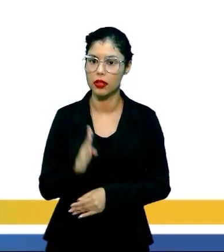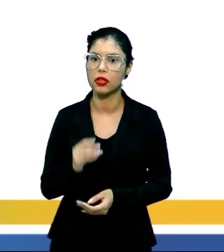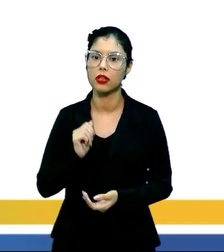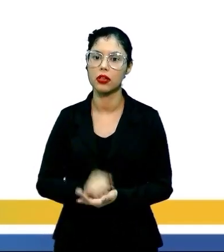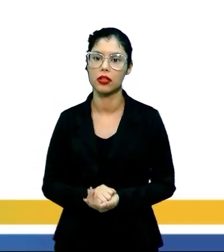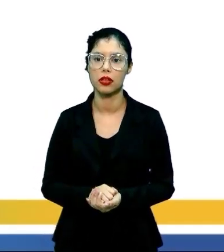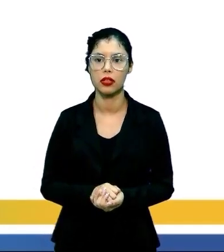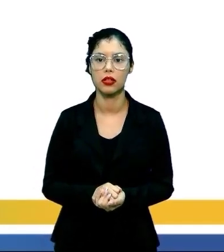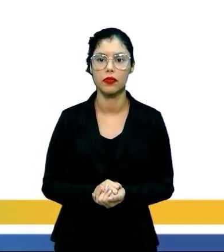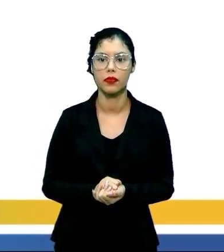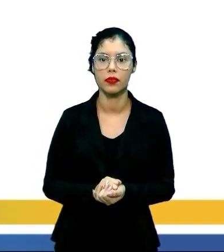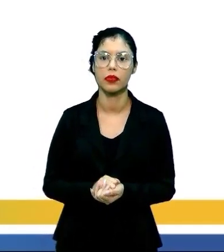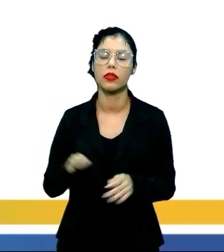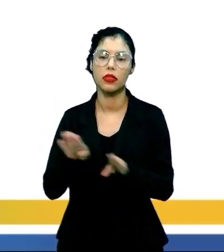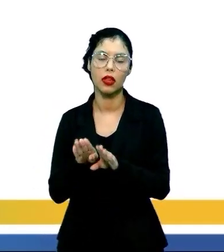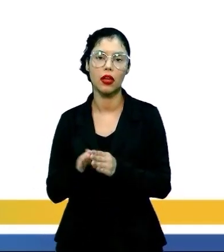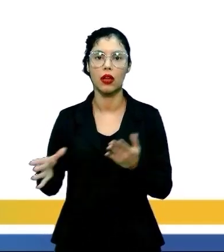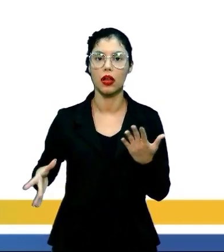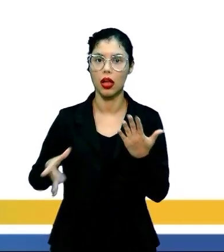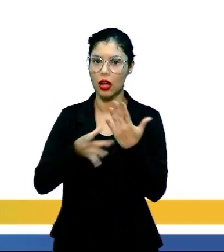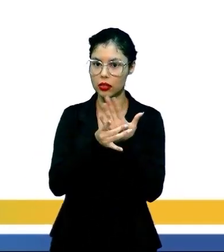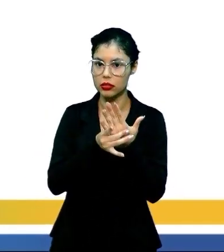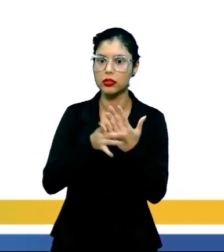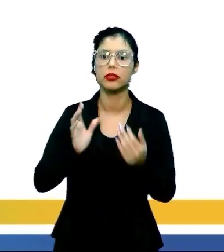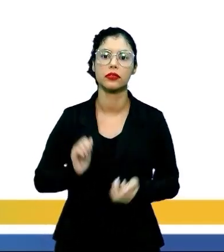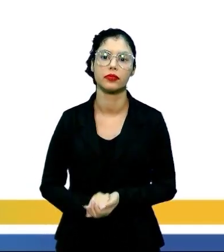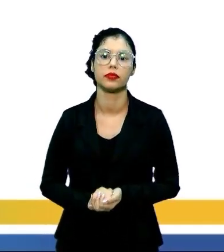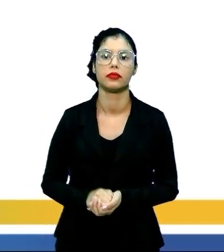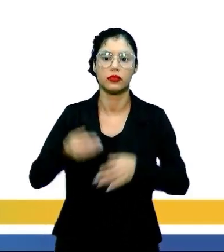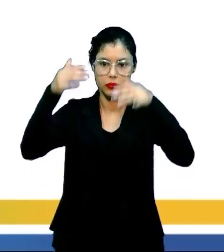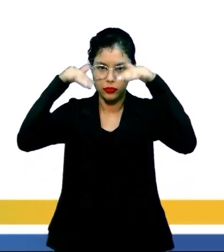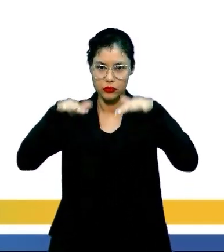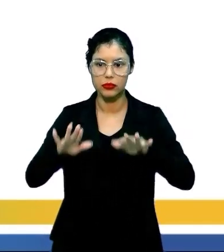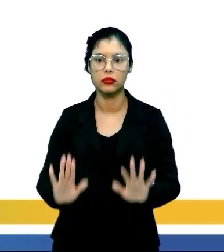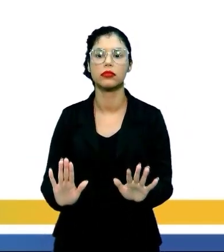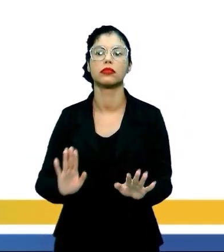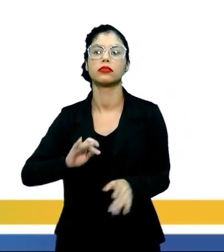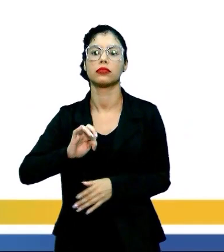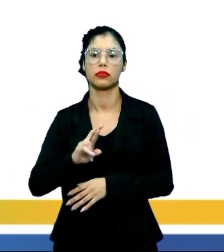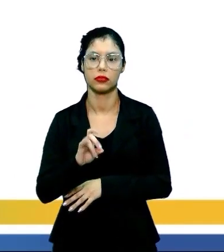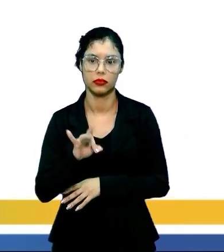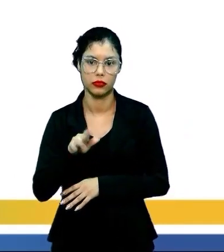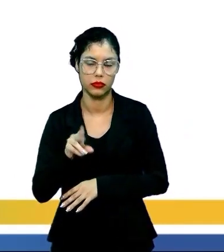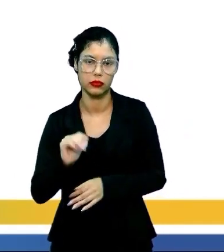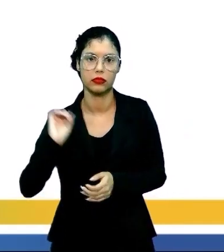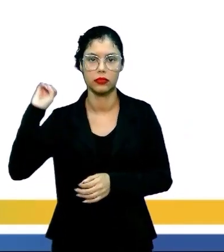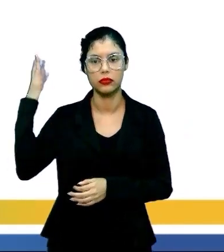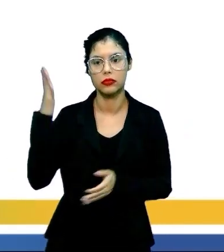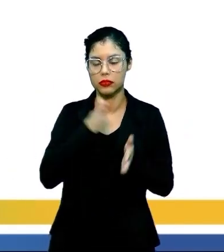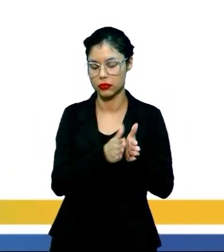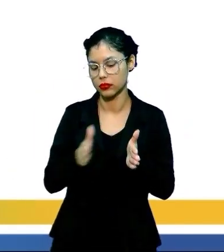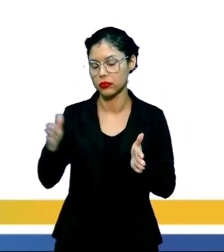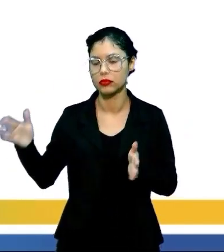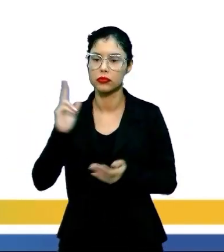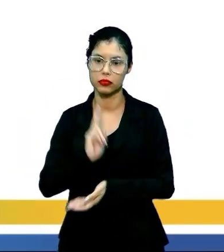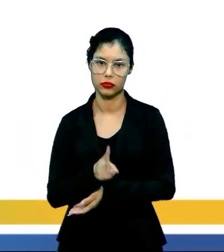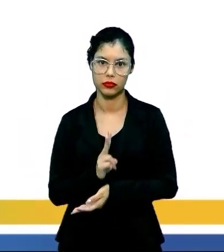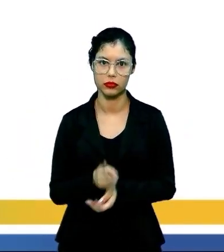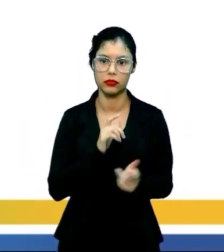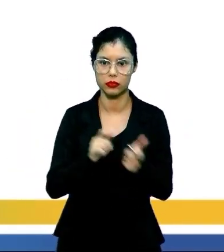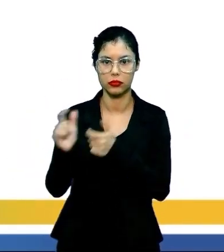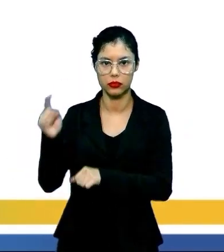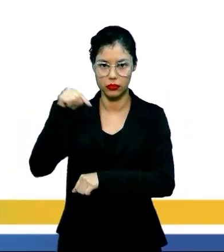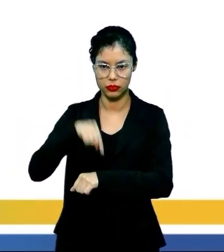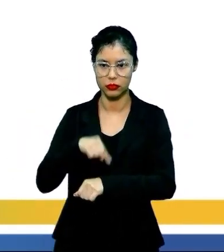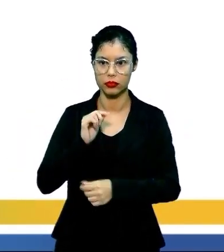gente vai para o realismo, naturalismo e parnasianismo, que acontecem simultaneamente ali no mesmo espaço